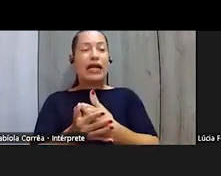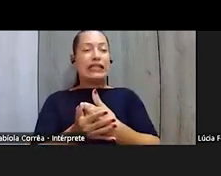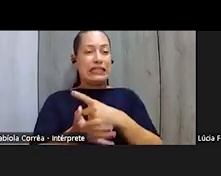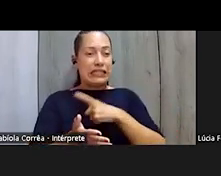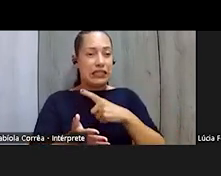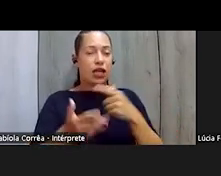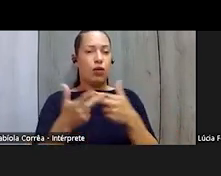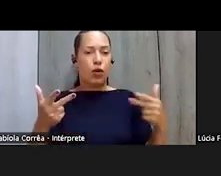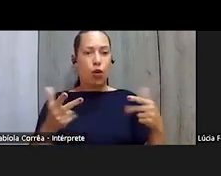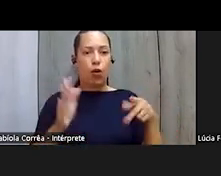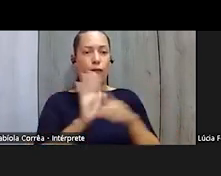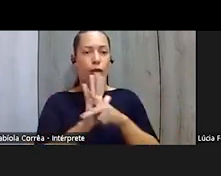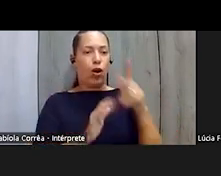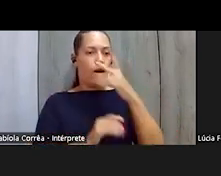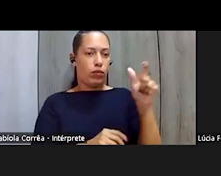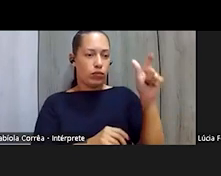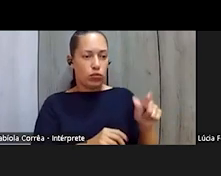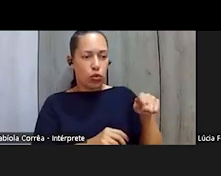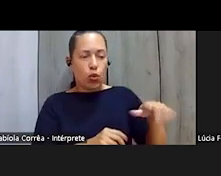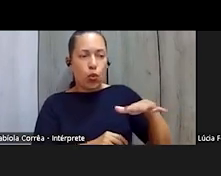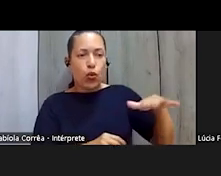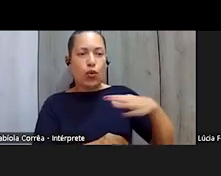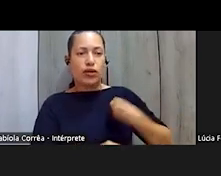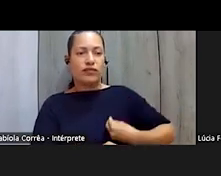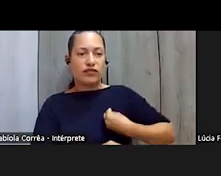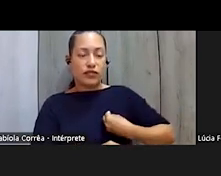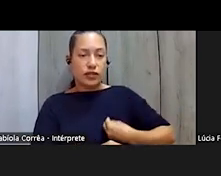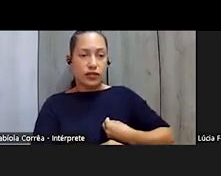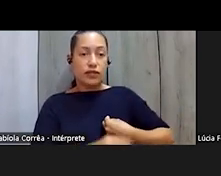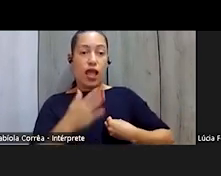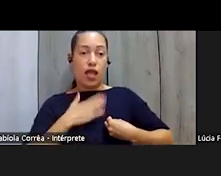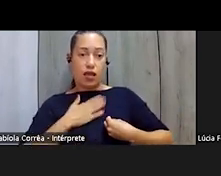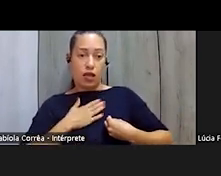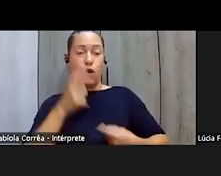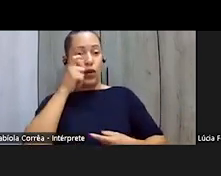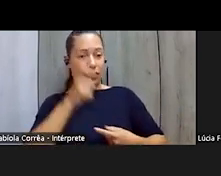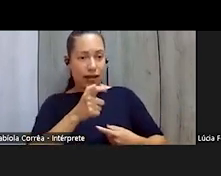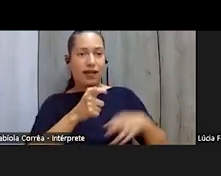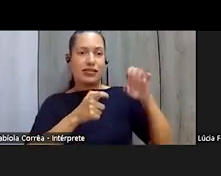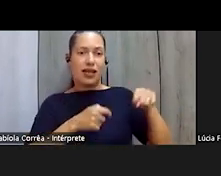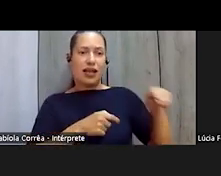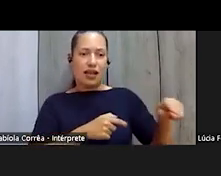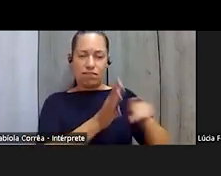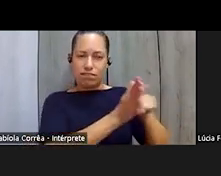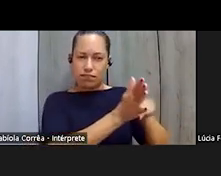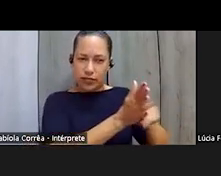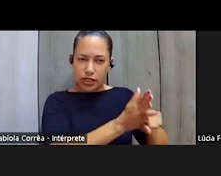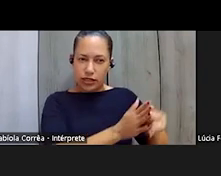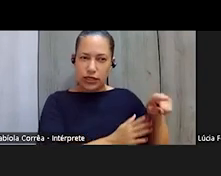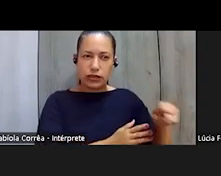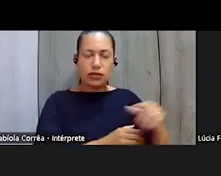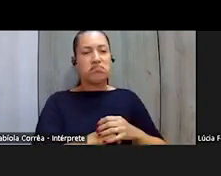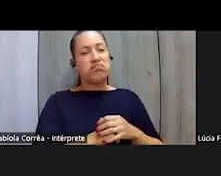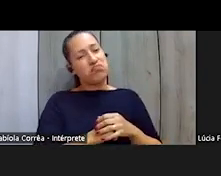o indivíduo e o meio em que ele está vivendo, é o meu interesse de pesquisa. Os fósseis, de certa